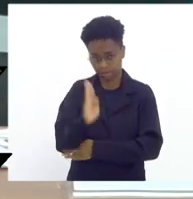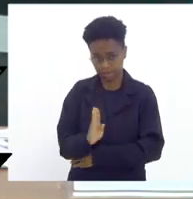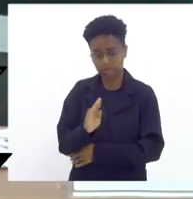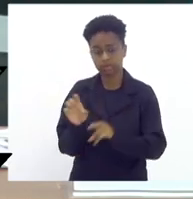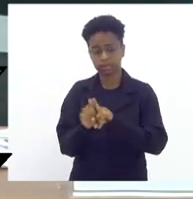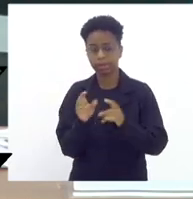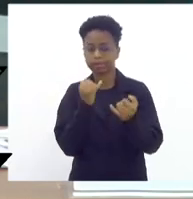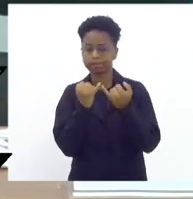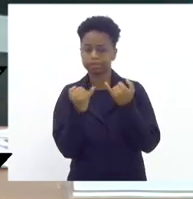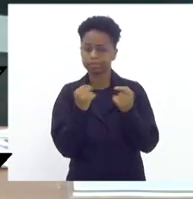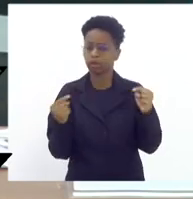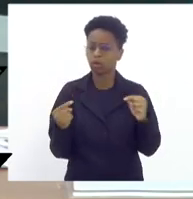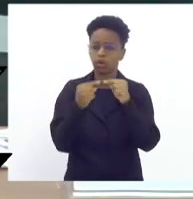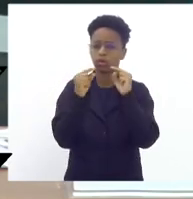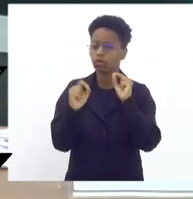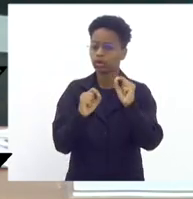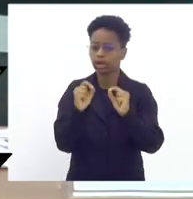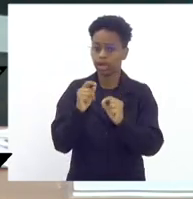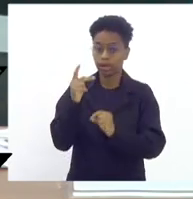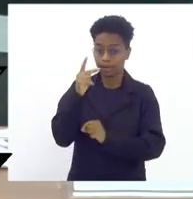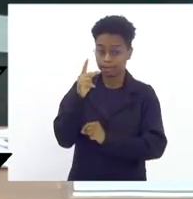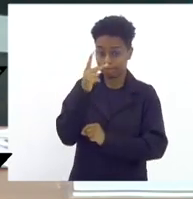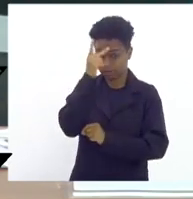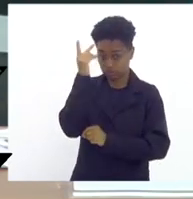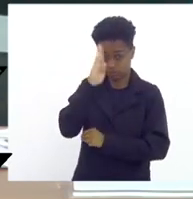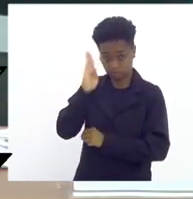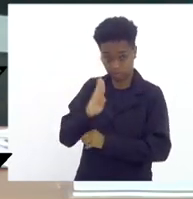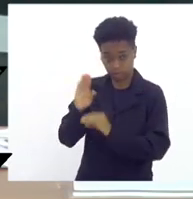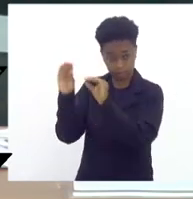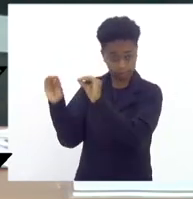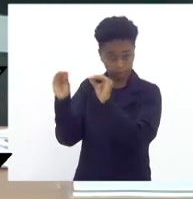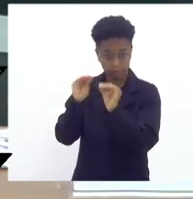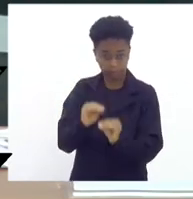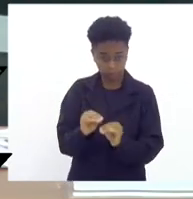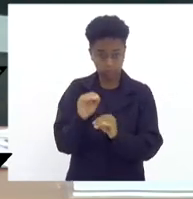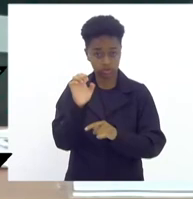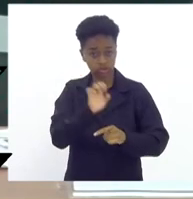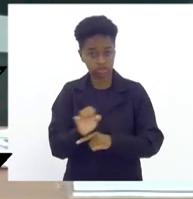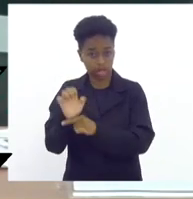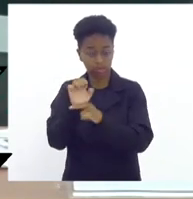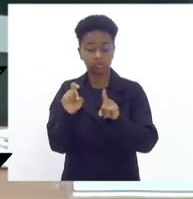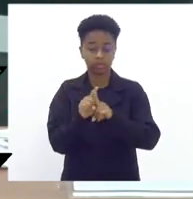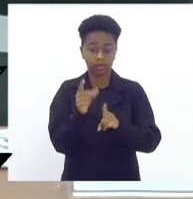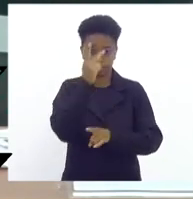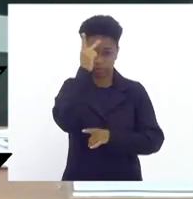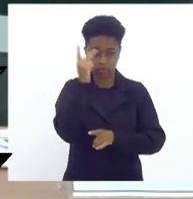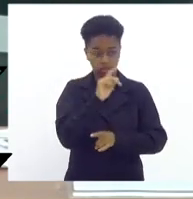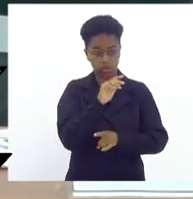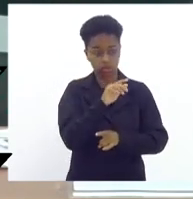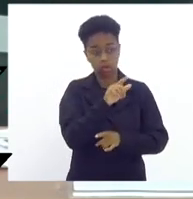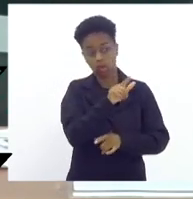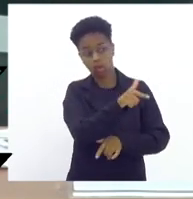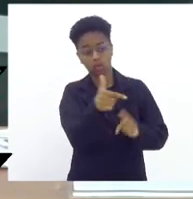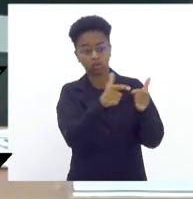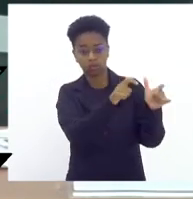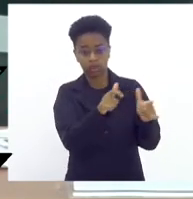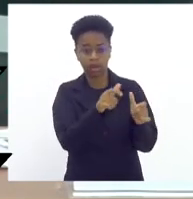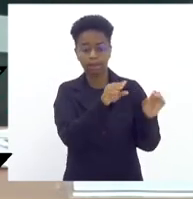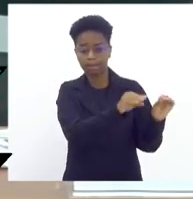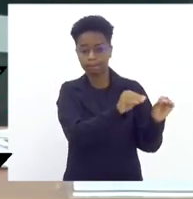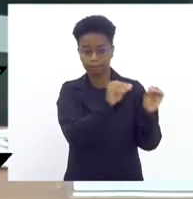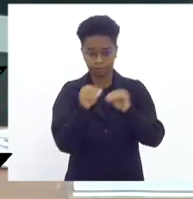entre Os migrantes e os brasileiros em condições de trabalho análogo a escravidão muitas vezes é a realidade né